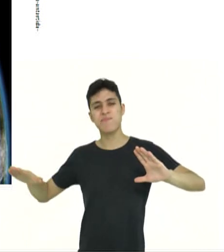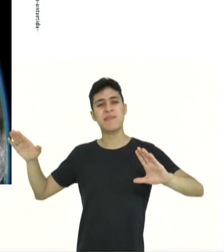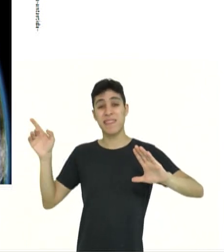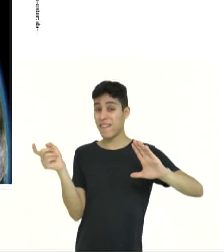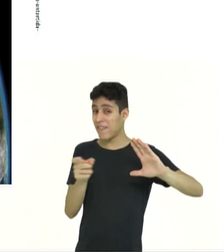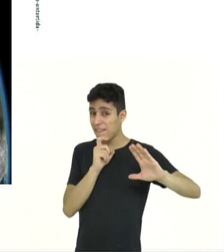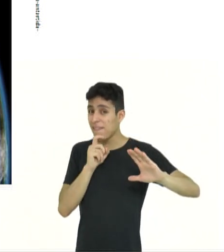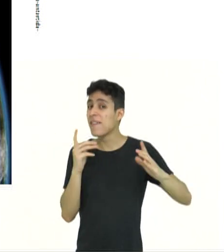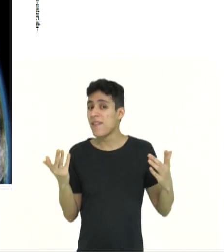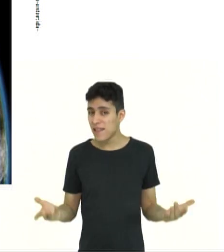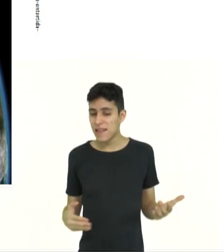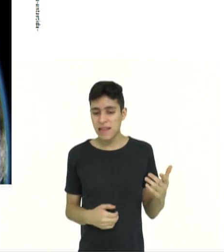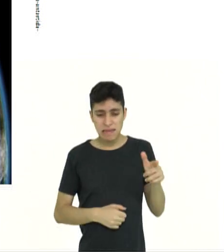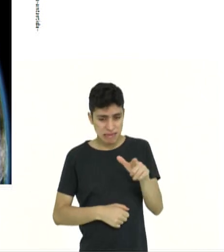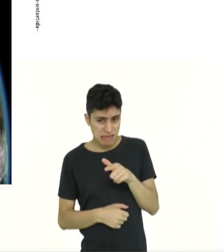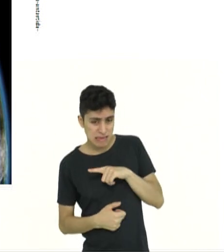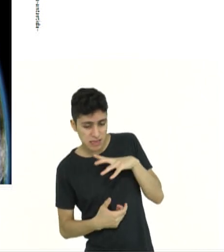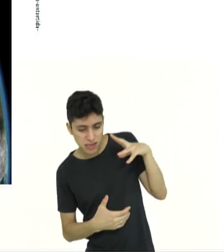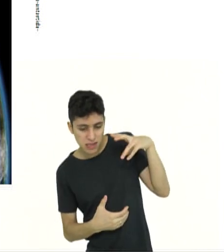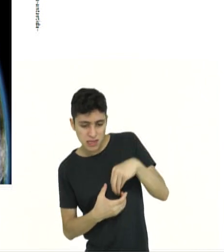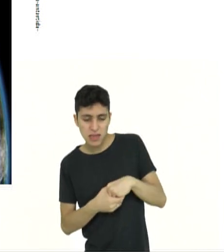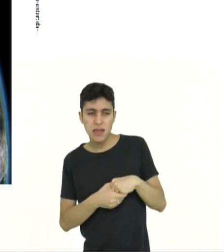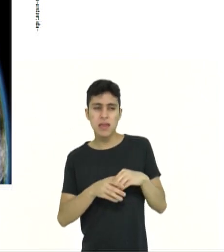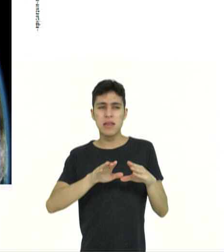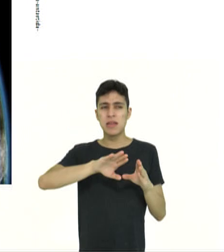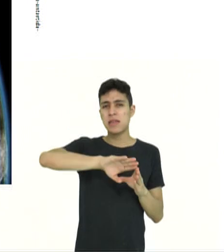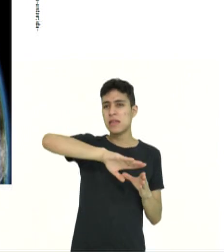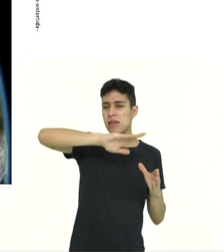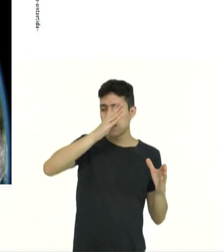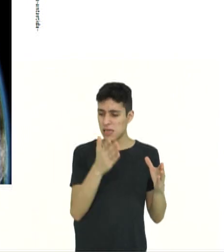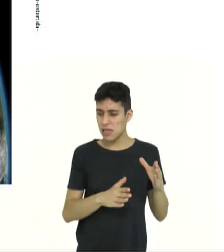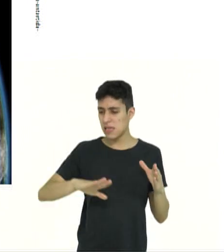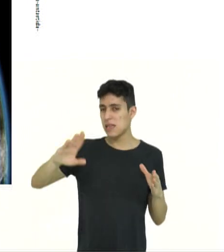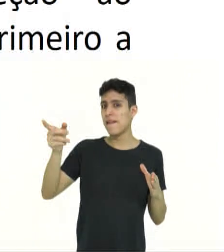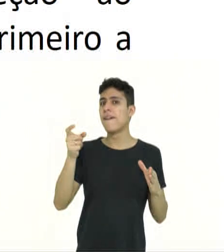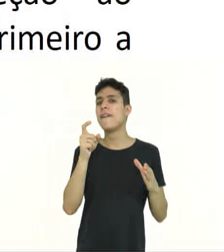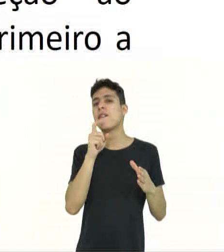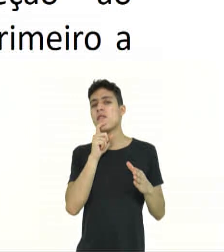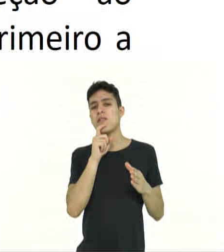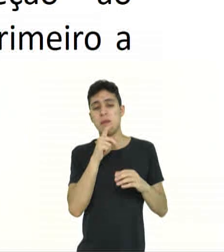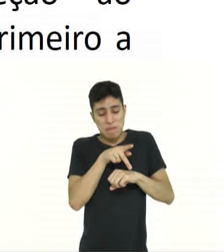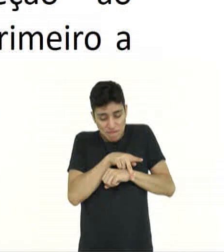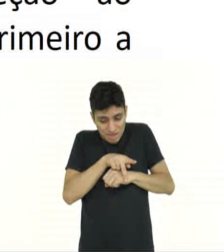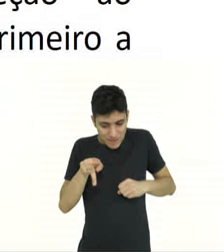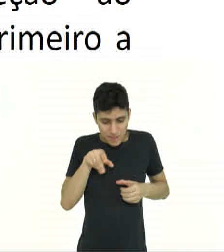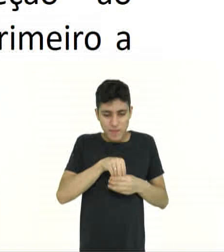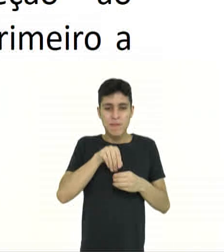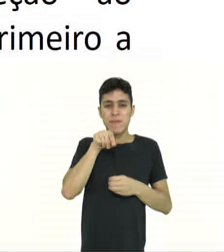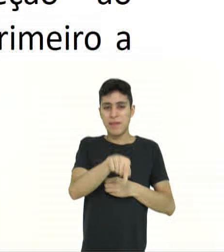maiores detalhes, que existem montanhas, existem formações de relevo de gelo na Antártida.